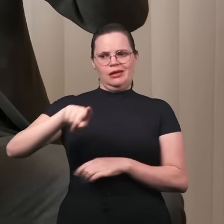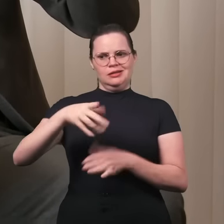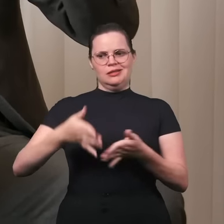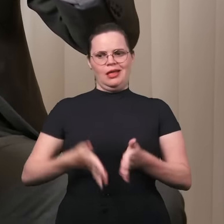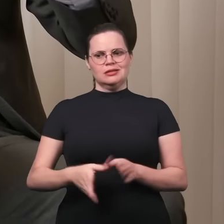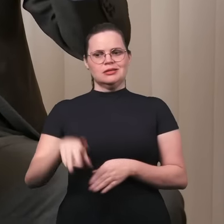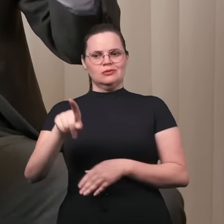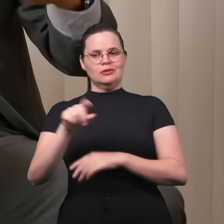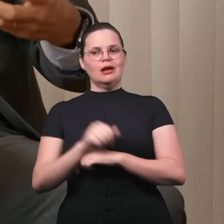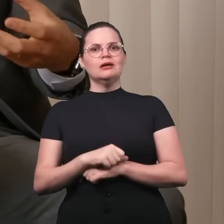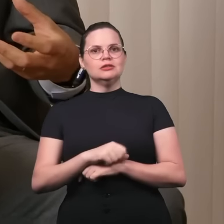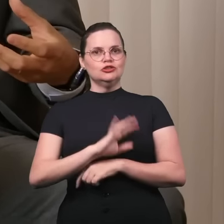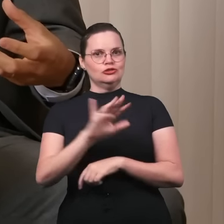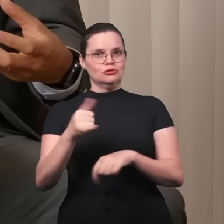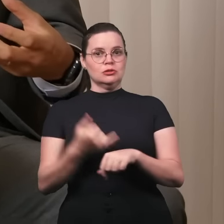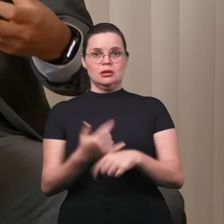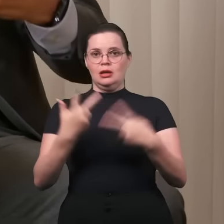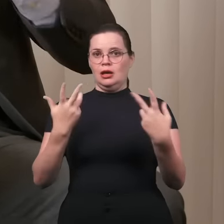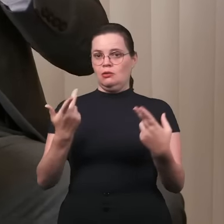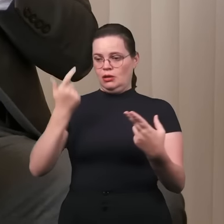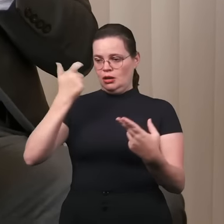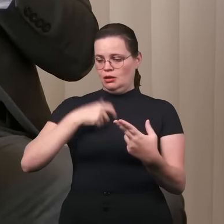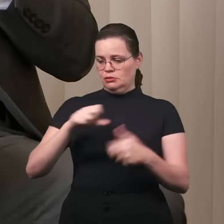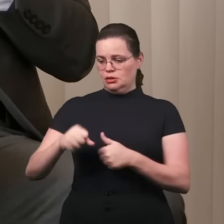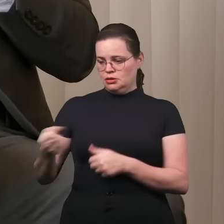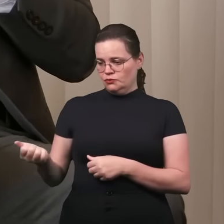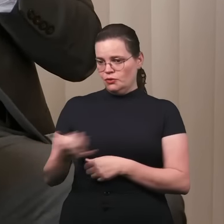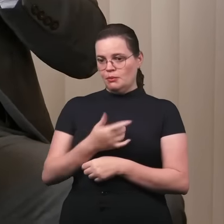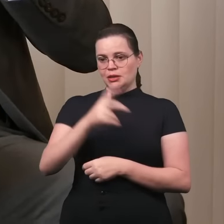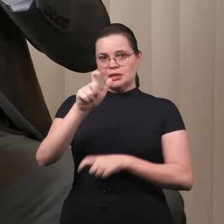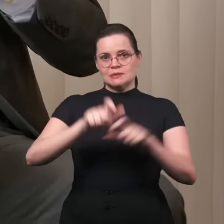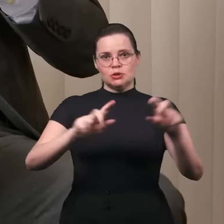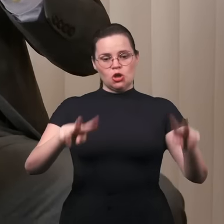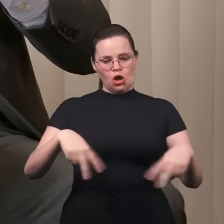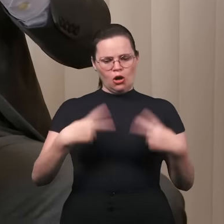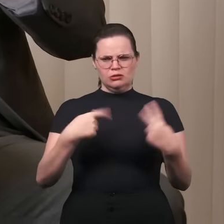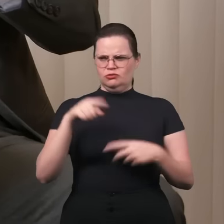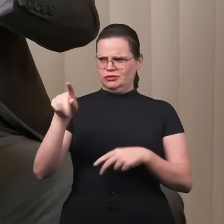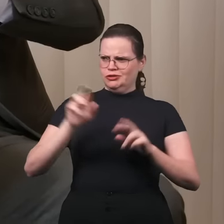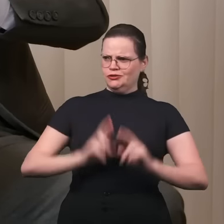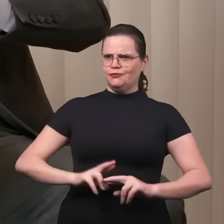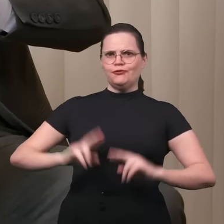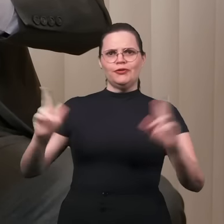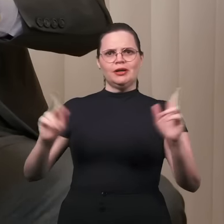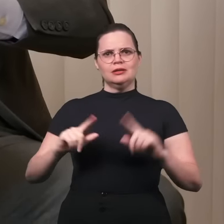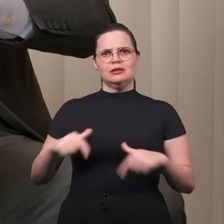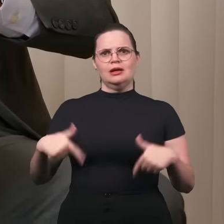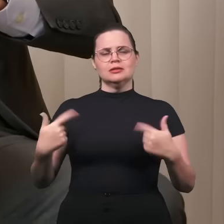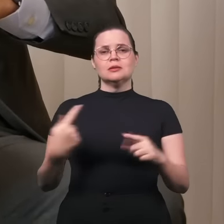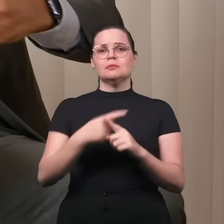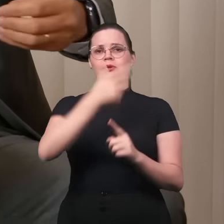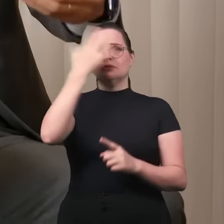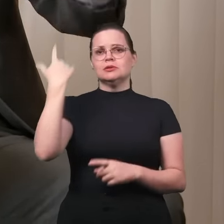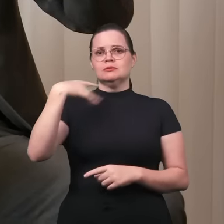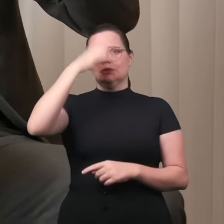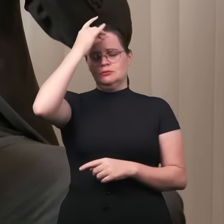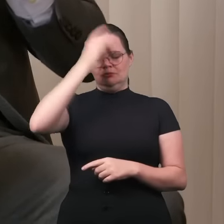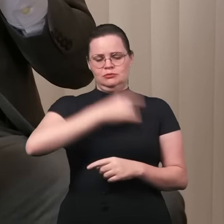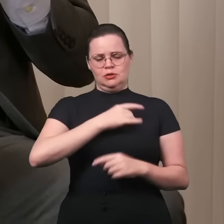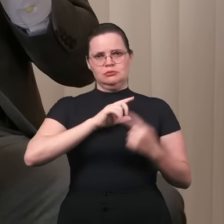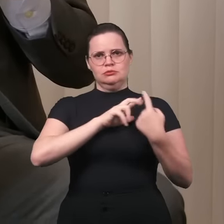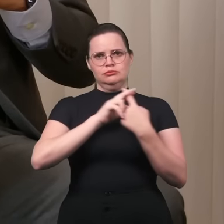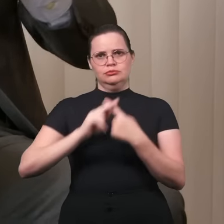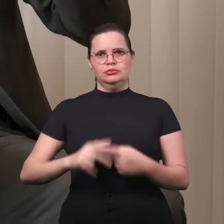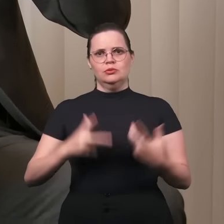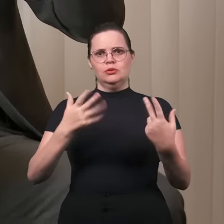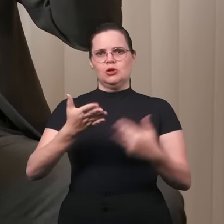Eu faço parte de uma obra porque fui alcançado por Jesus e o Espírito, assim como agiu em Nicodemos, também pode agir